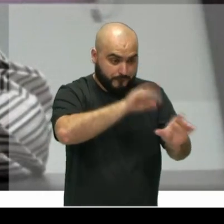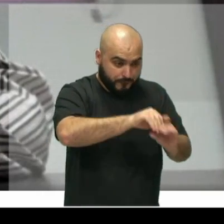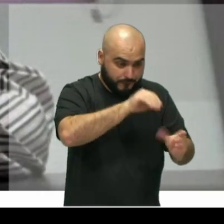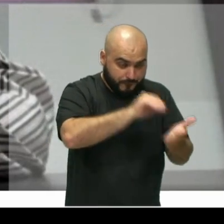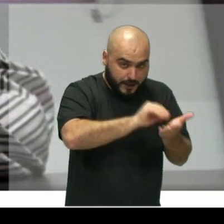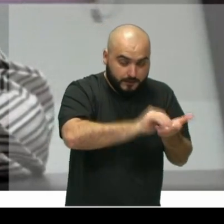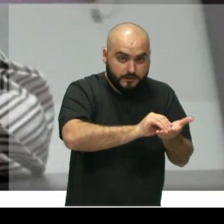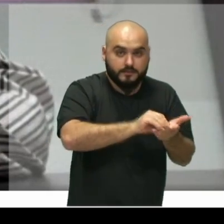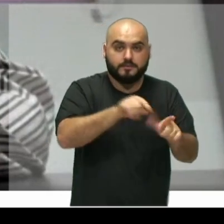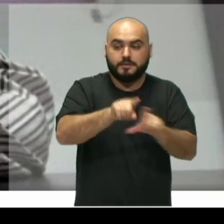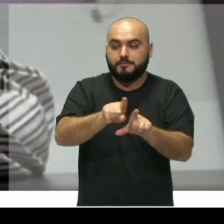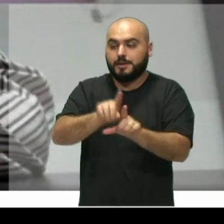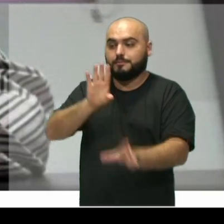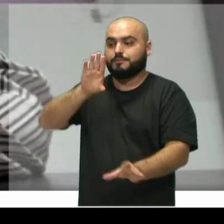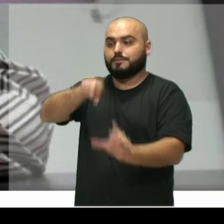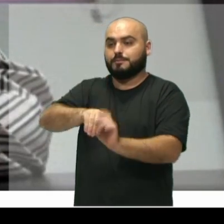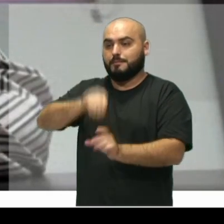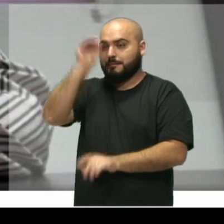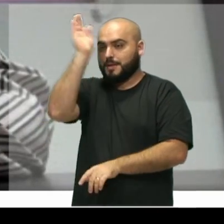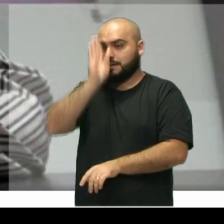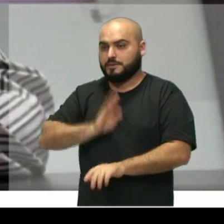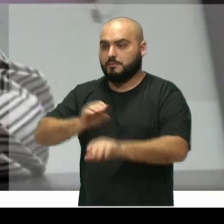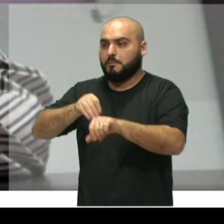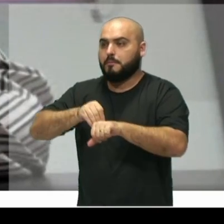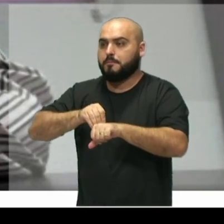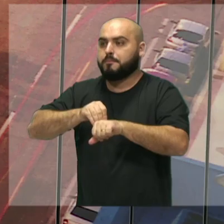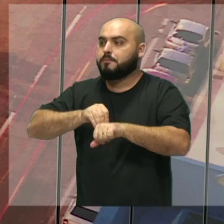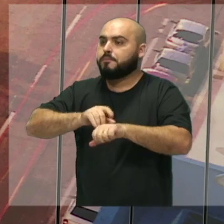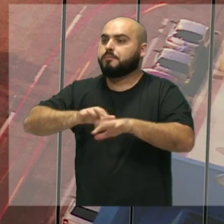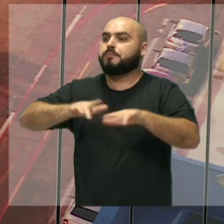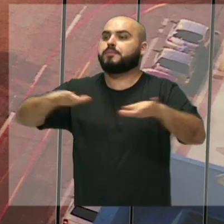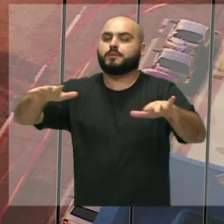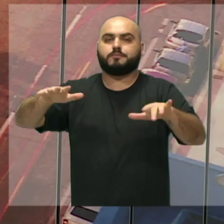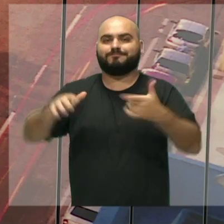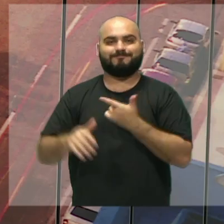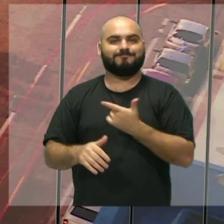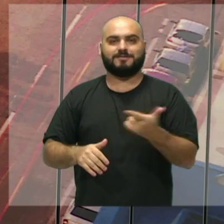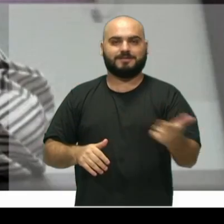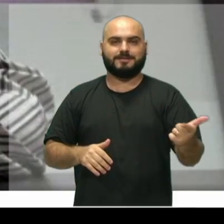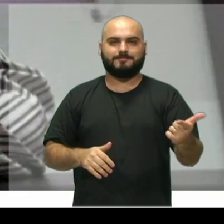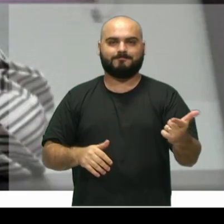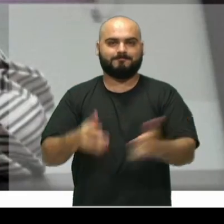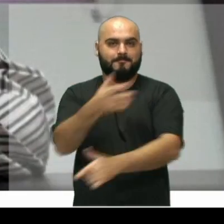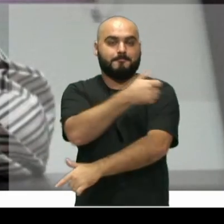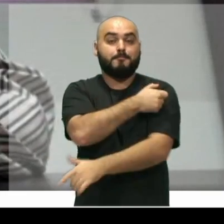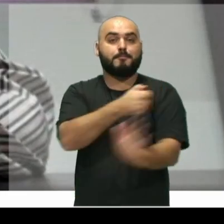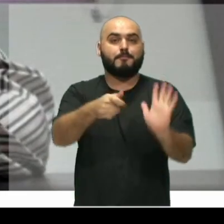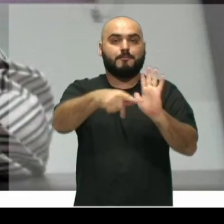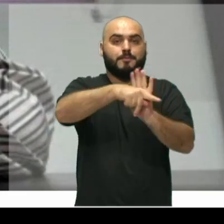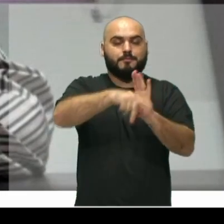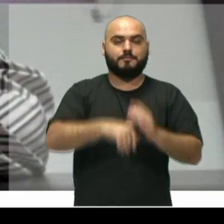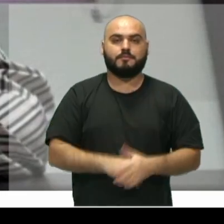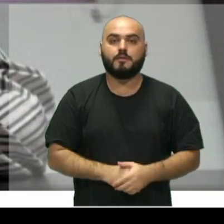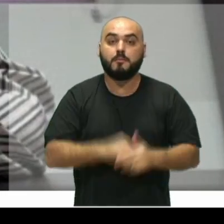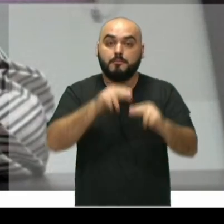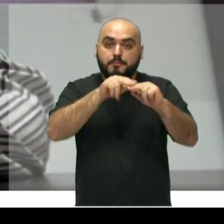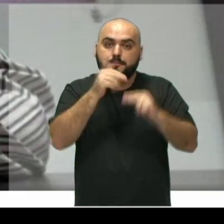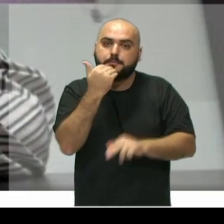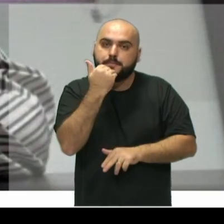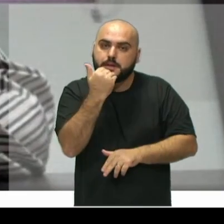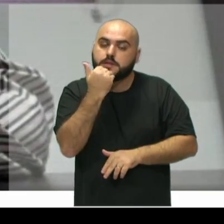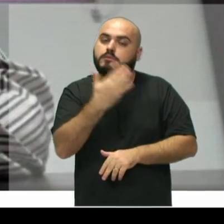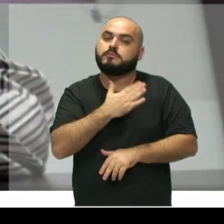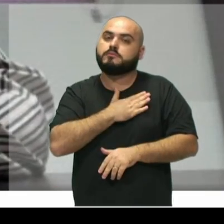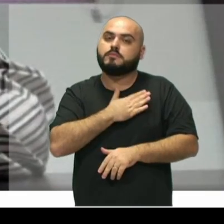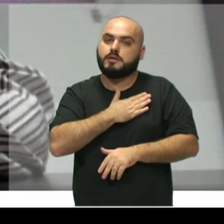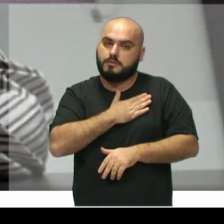no próprio país e ter também as vacinas já próprias para aplicar. Então, foram indicações que estão sendo encaminhadas,